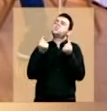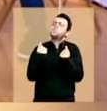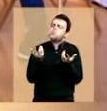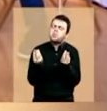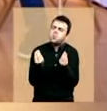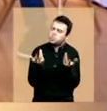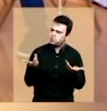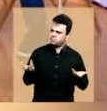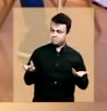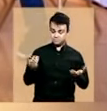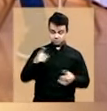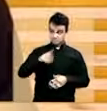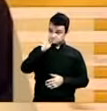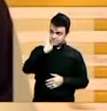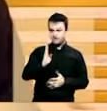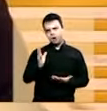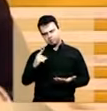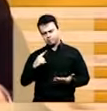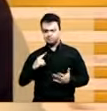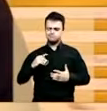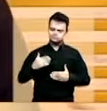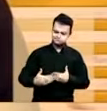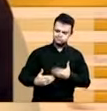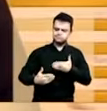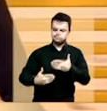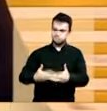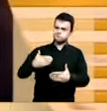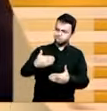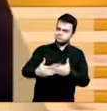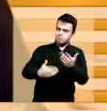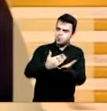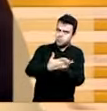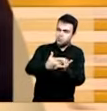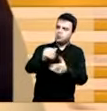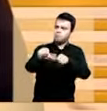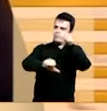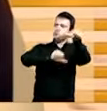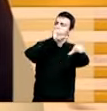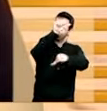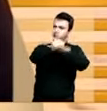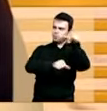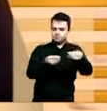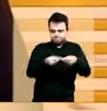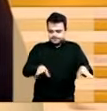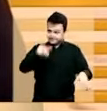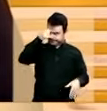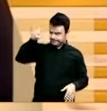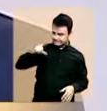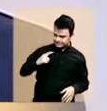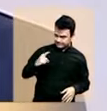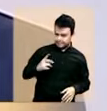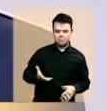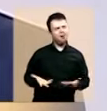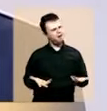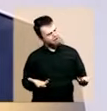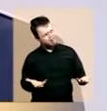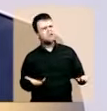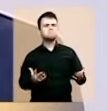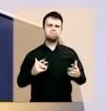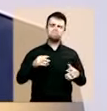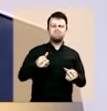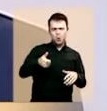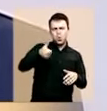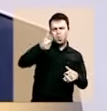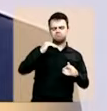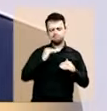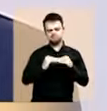brasileiro? Mesmo que gradualmente, mesmo que devagar, a gente está começando a fazer a lição de casa ou não? Eu acho que sim, eu acho que as coisas estão melhorando, a